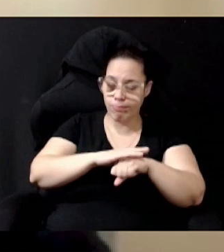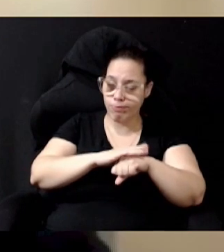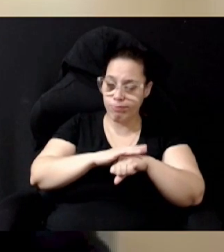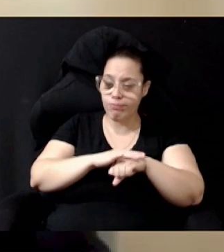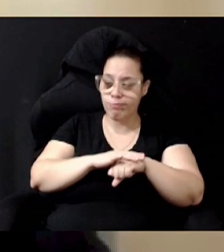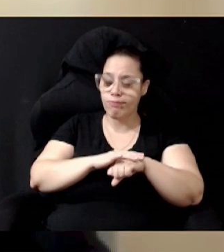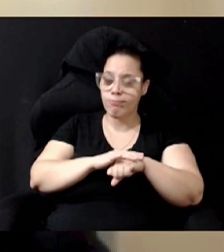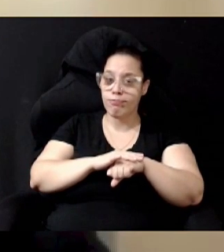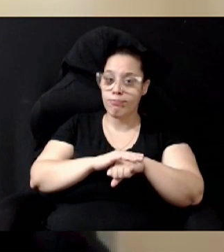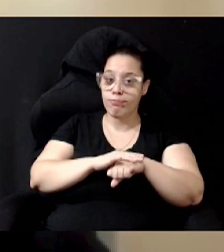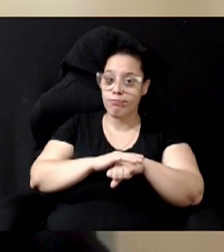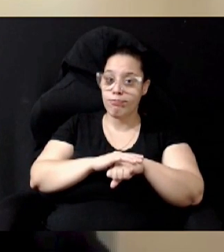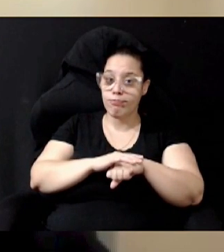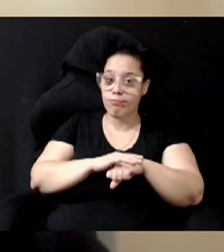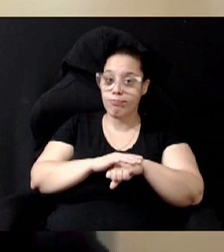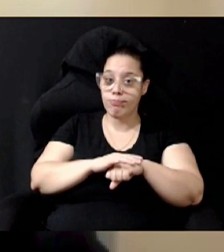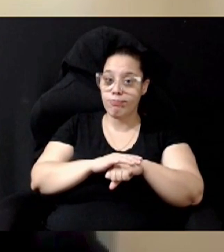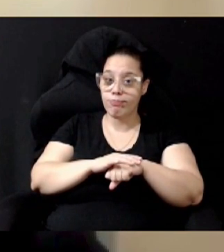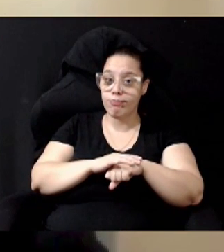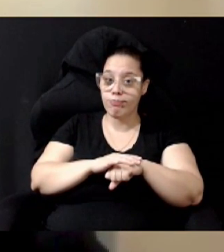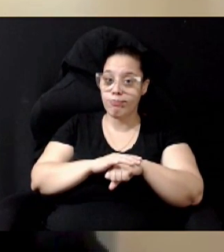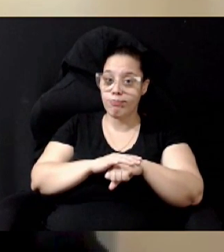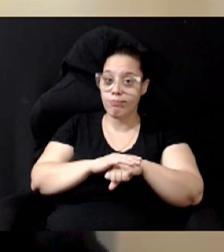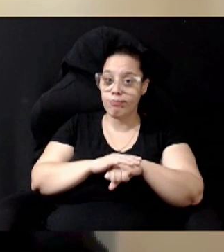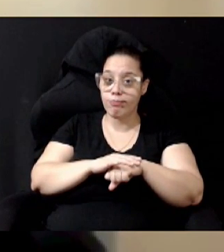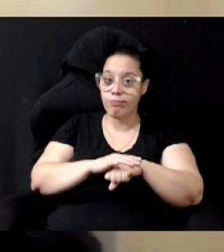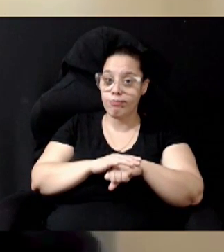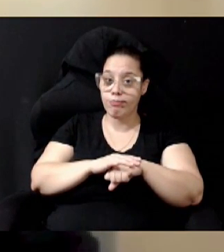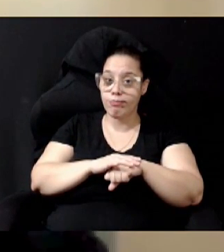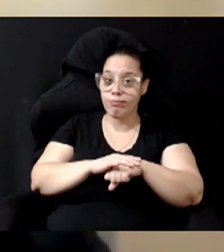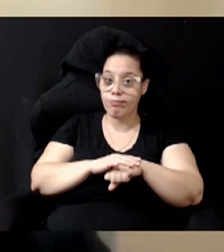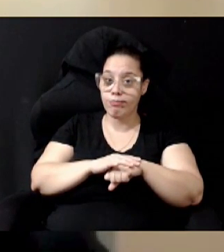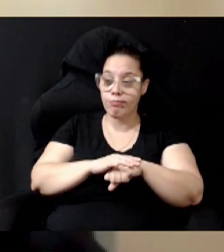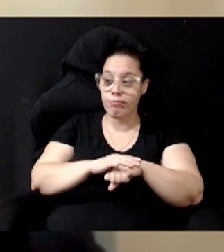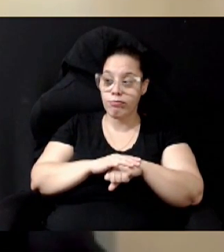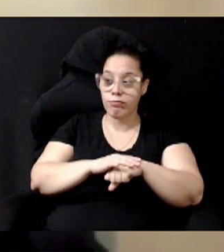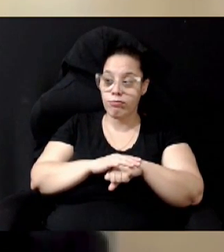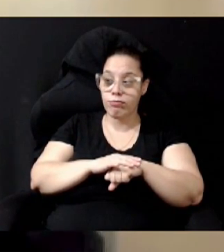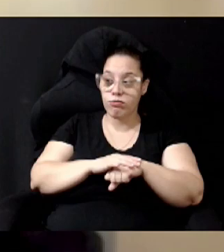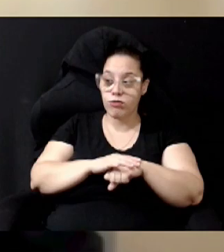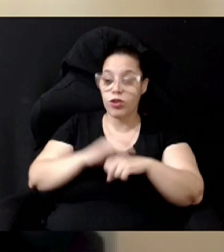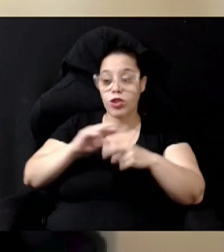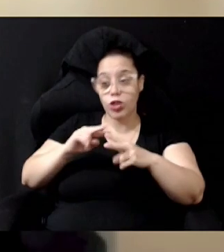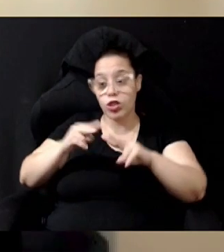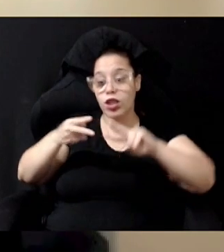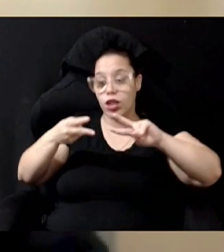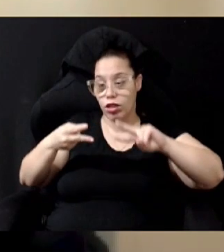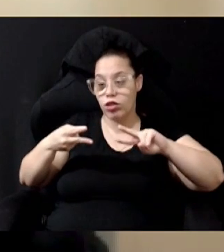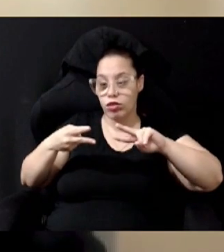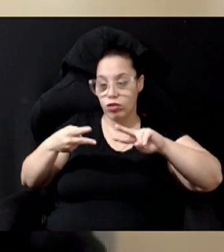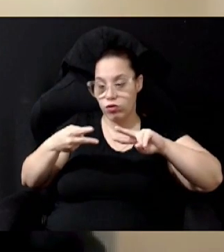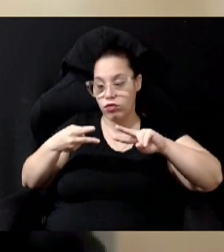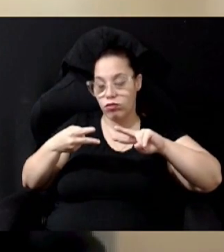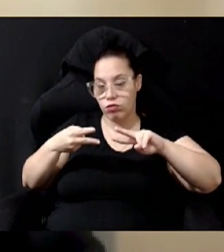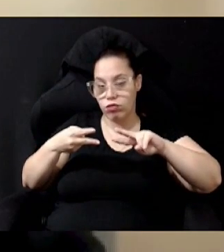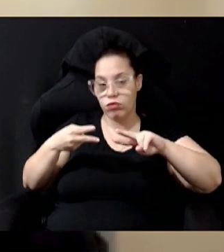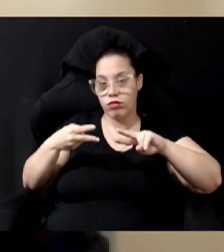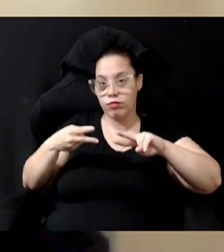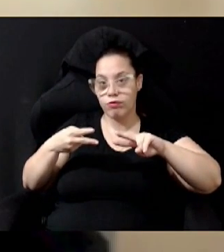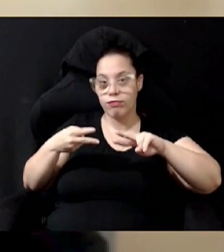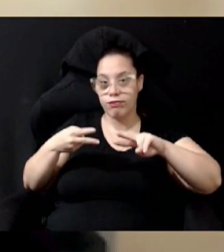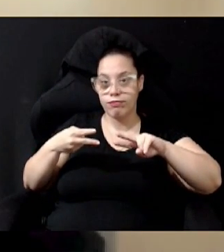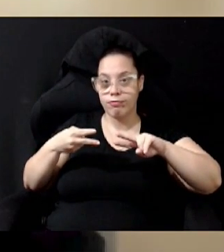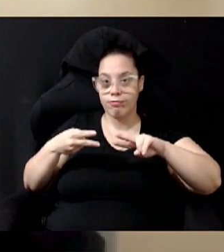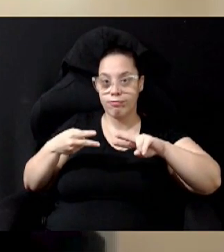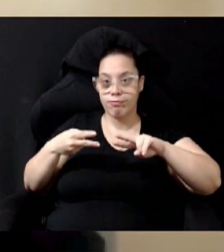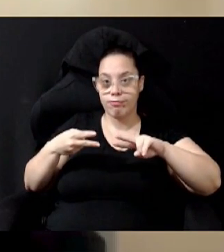sofrem dessa doença de forma e de origem genética, herdada, com fatores